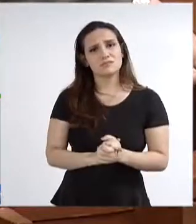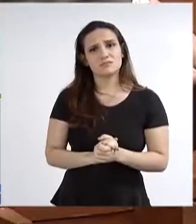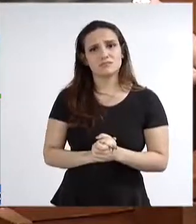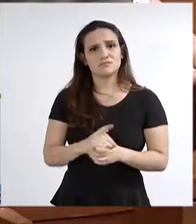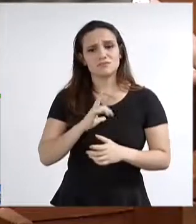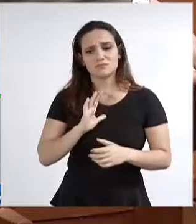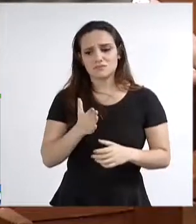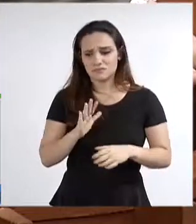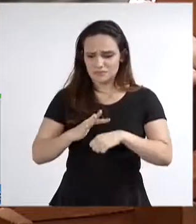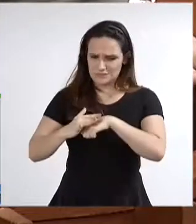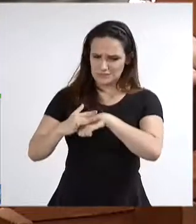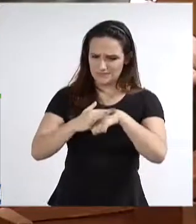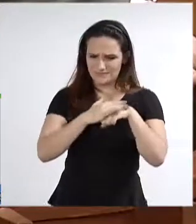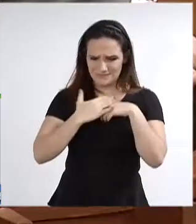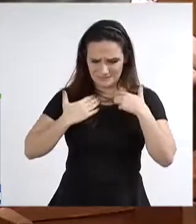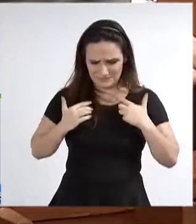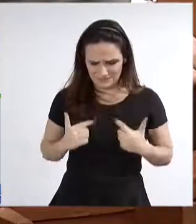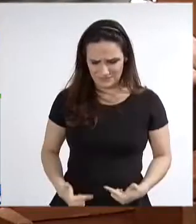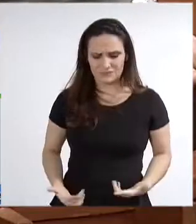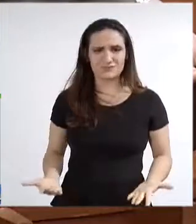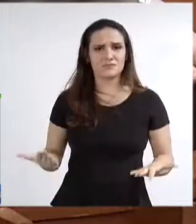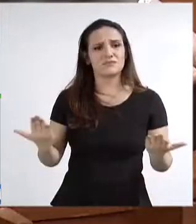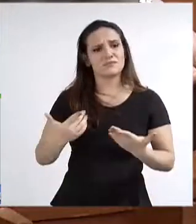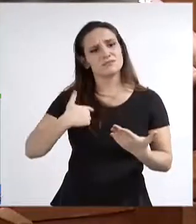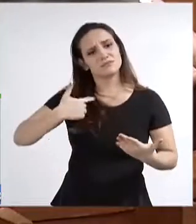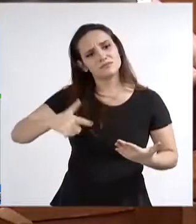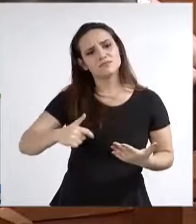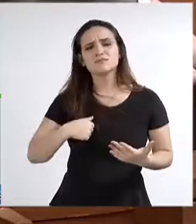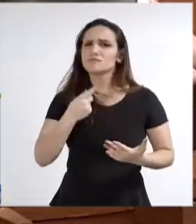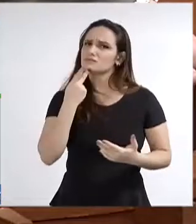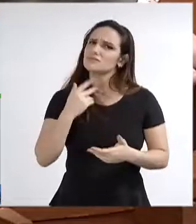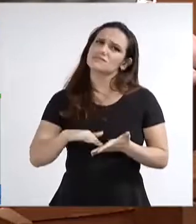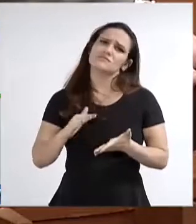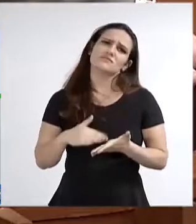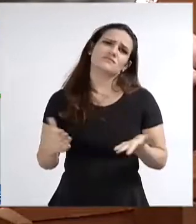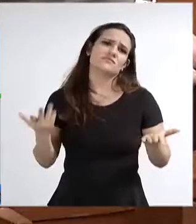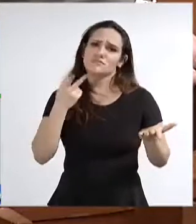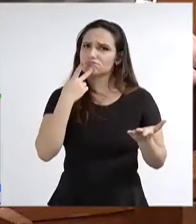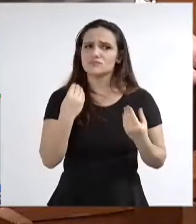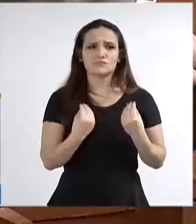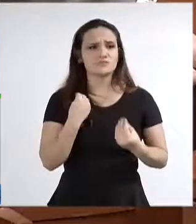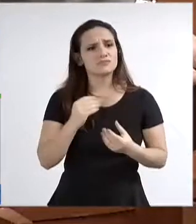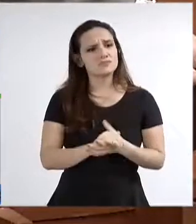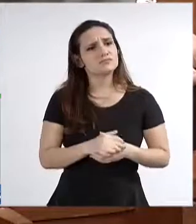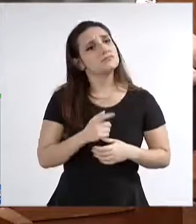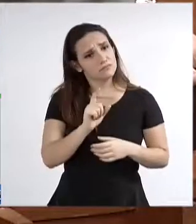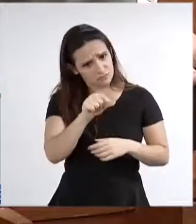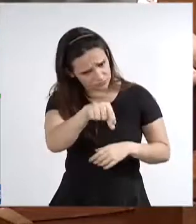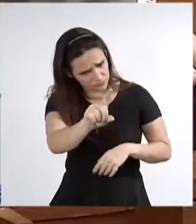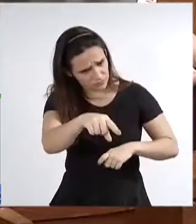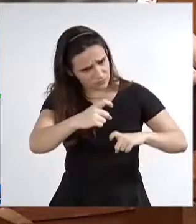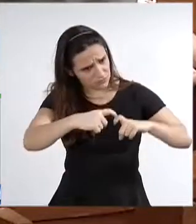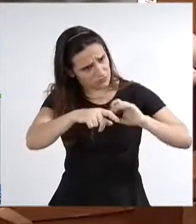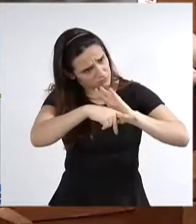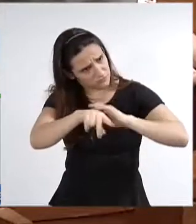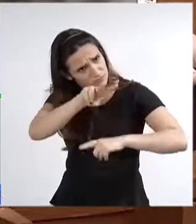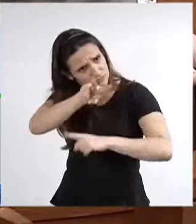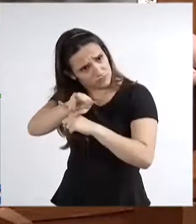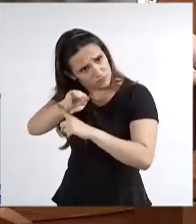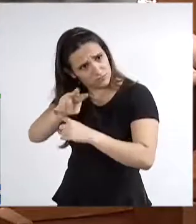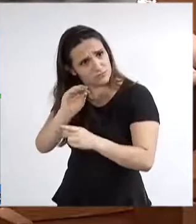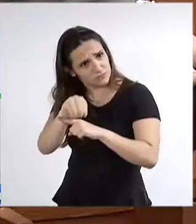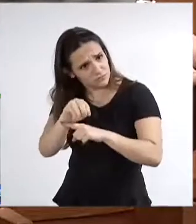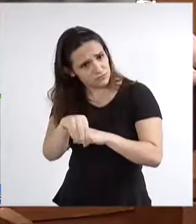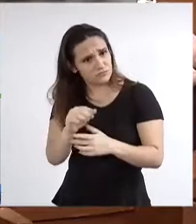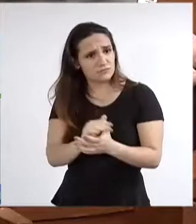pelo seu corpo. E ontem, mais uma vez, eu falei com o secretário, que inclusive cuidou dela, que inclusive ele que a encaminhou para